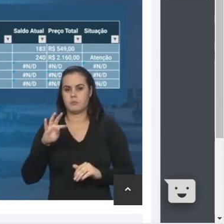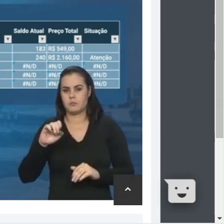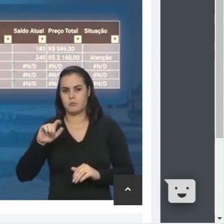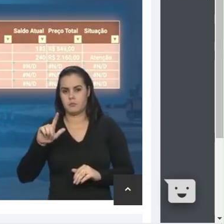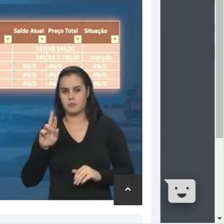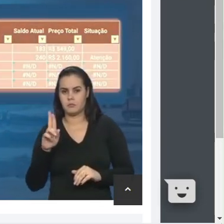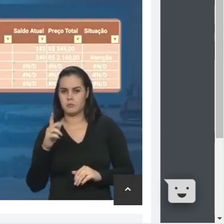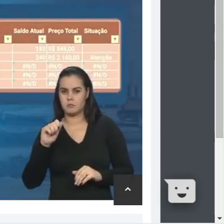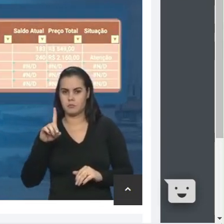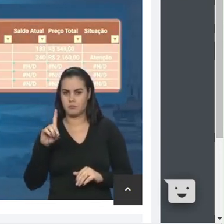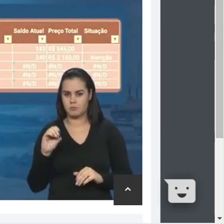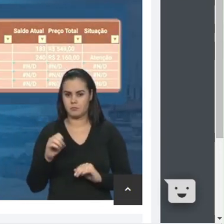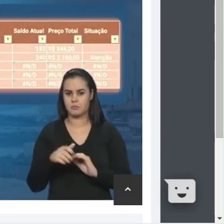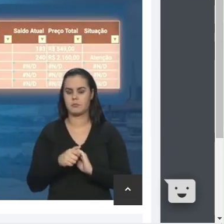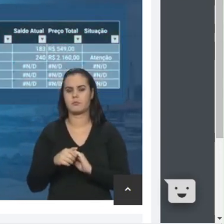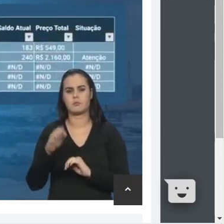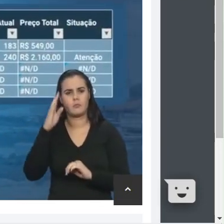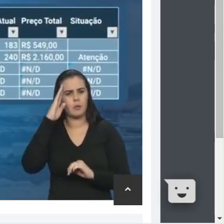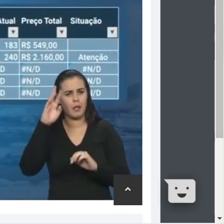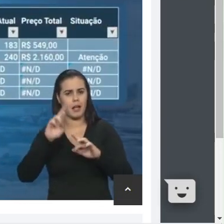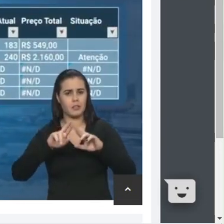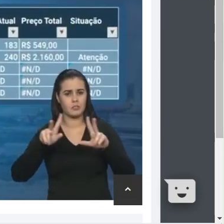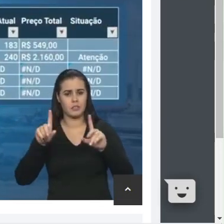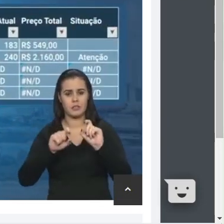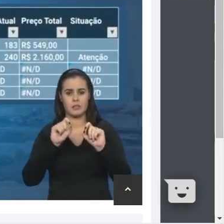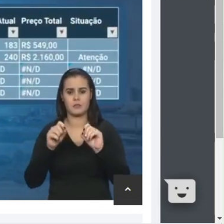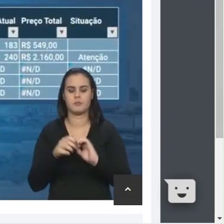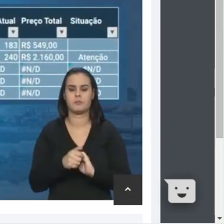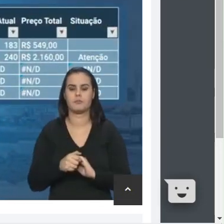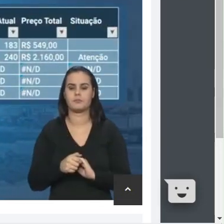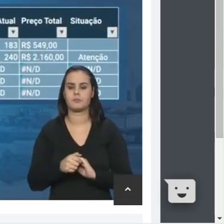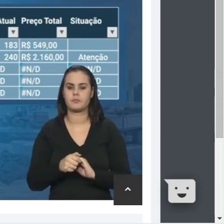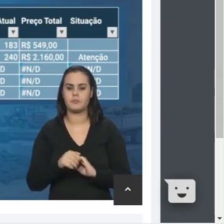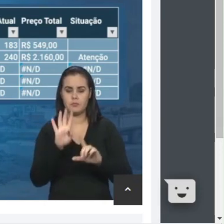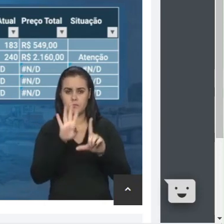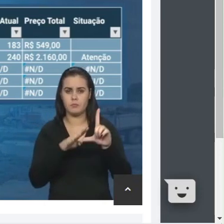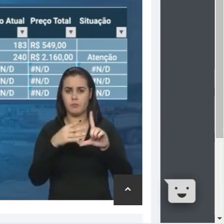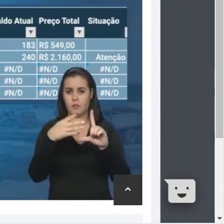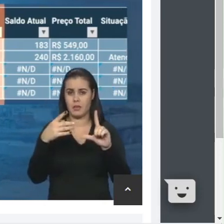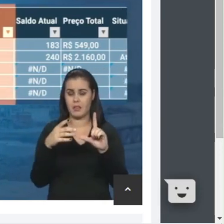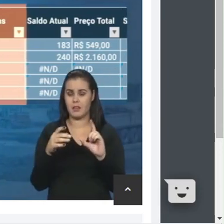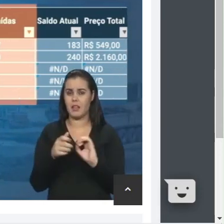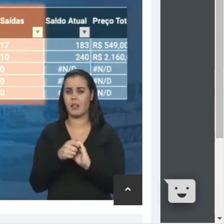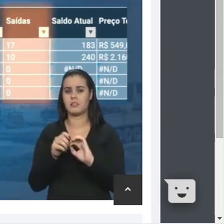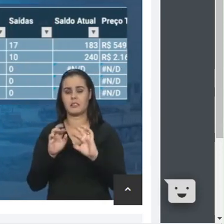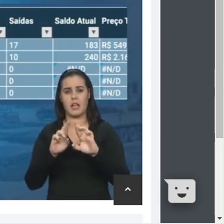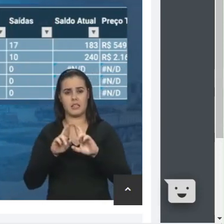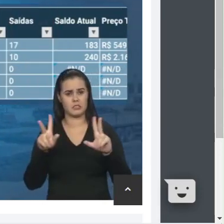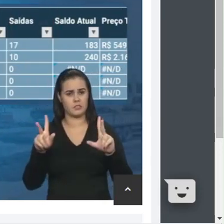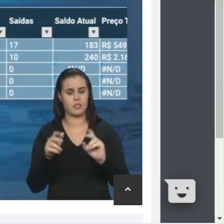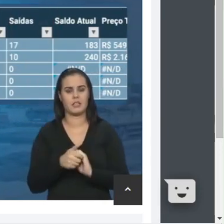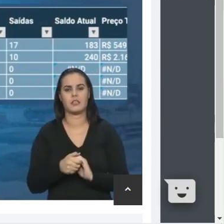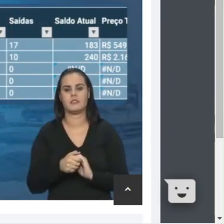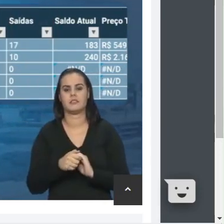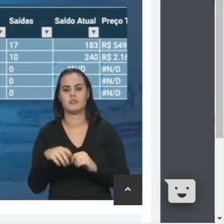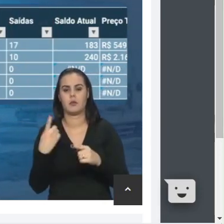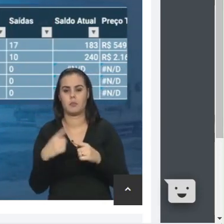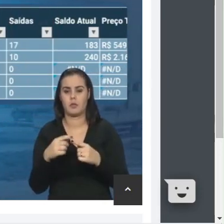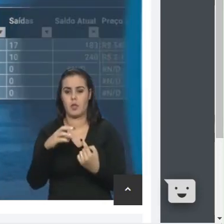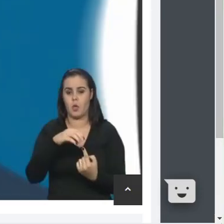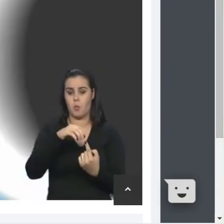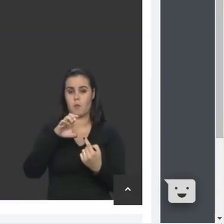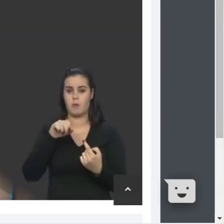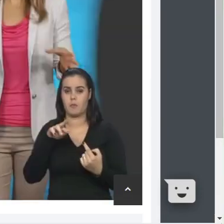são as planilhas independentes, uma para entrada e uma para saída de material, além de identificar os responsáveis